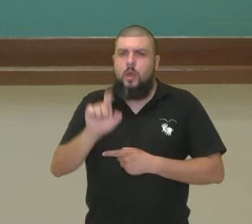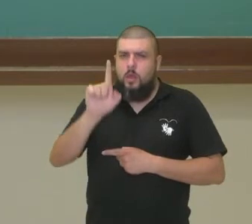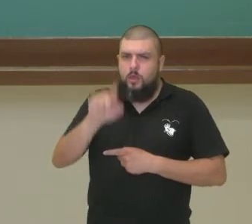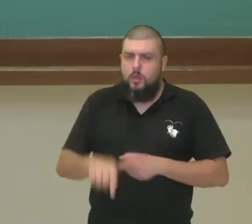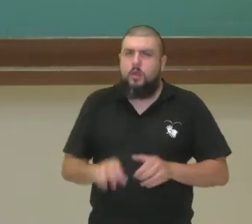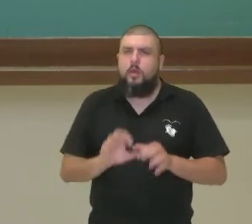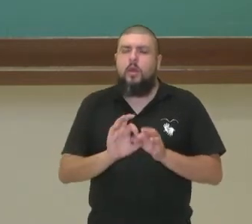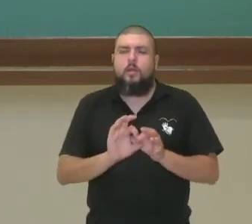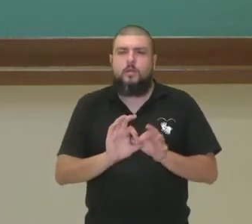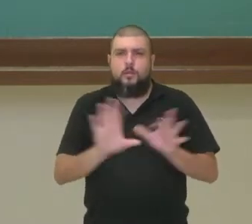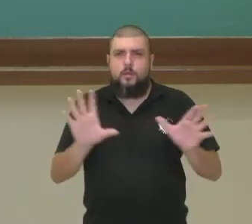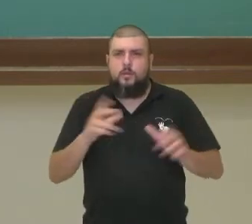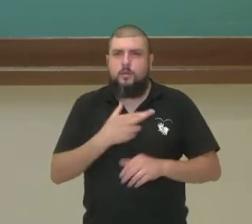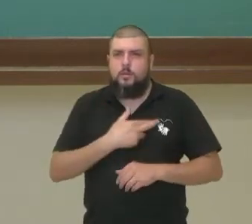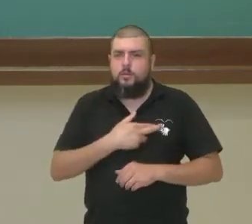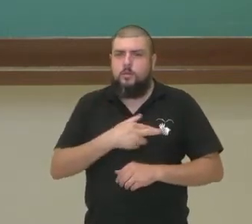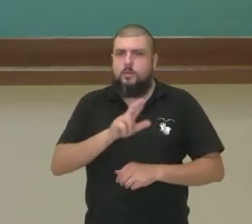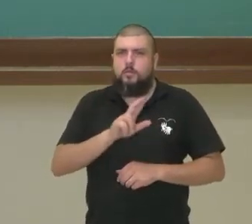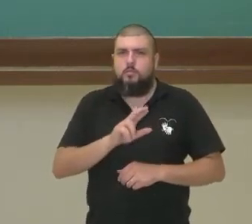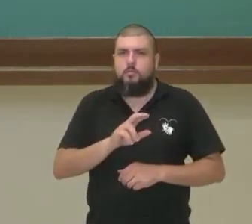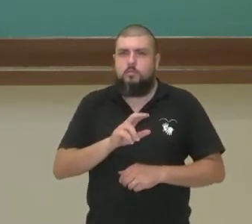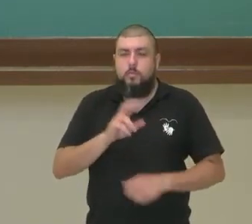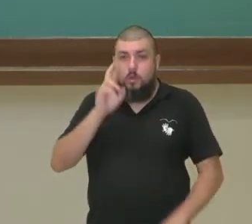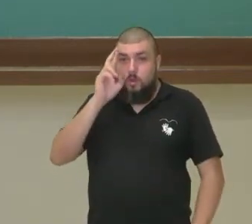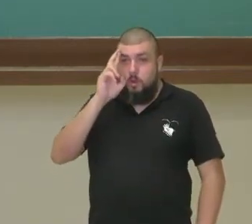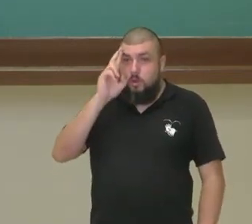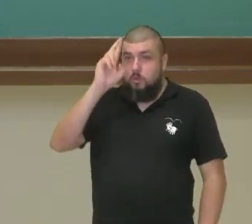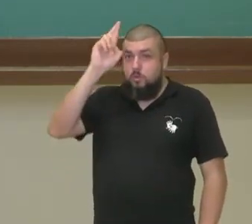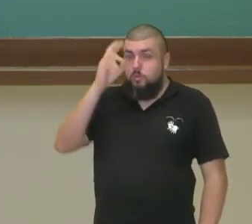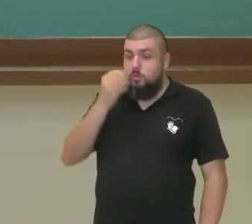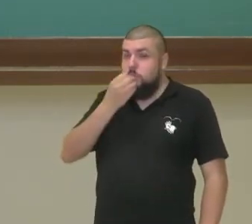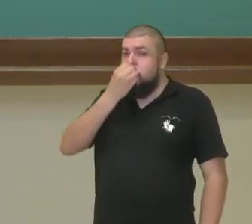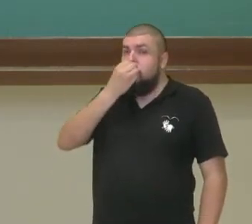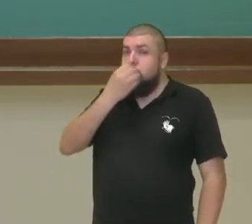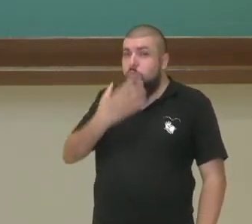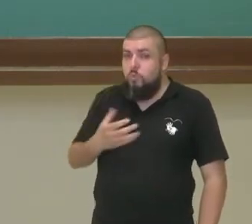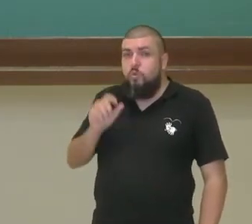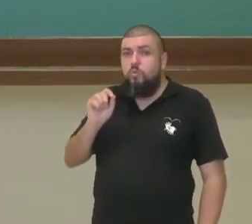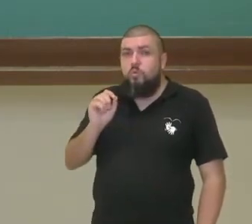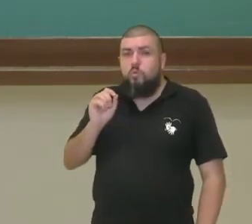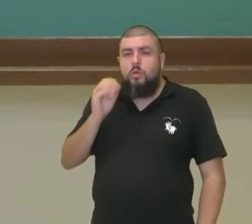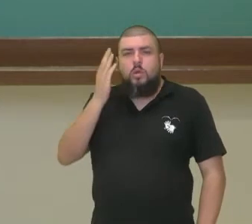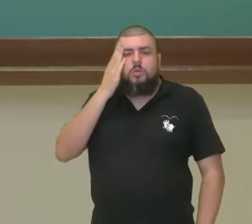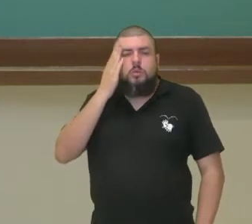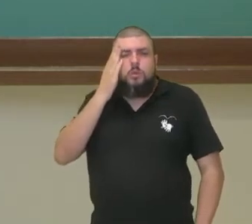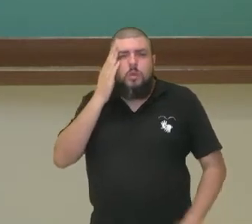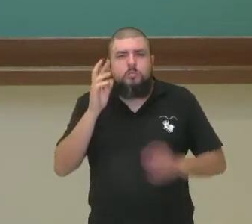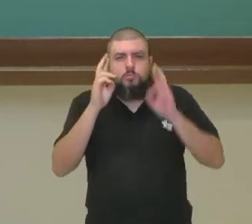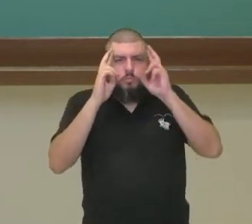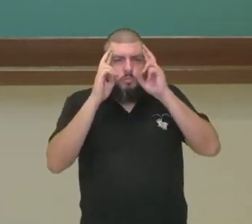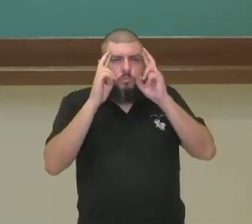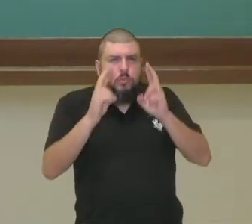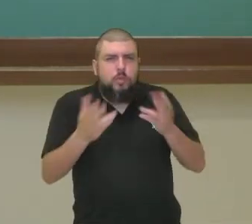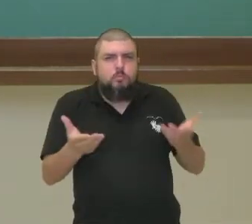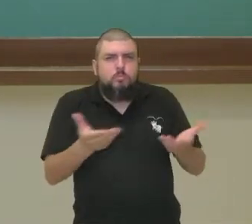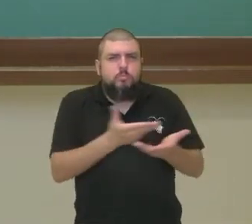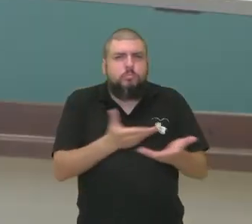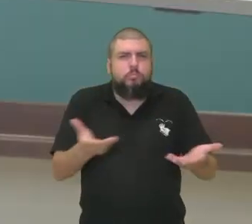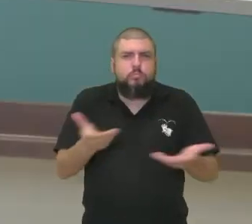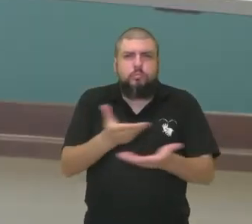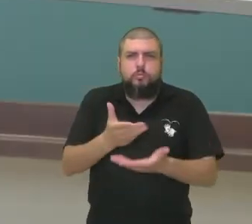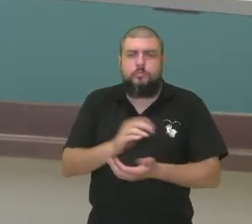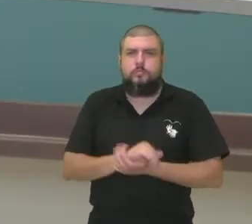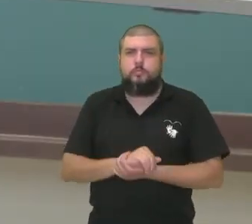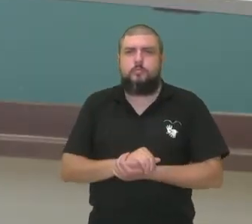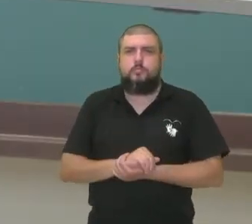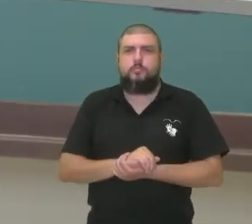que promove a paz, os direitos humanos, a tolerância e o respeito às diferentes formas de crer. Bom, nesta